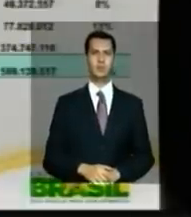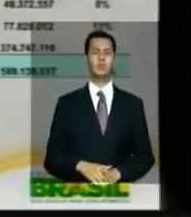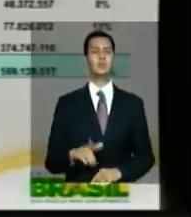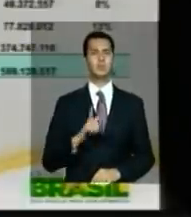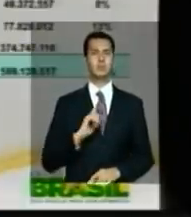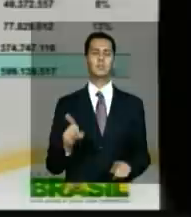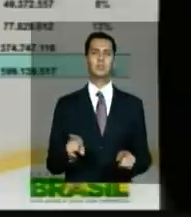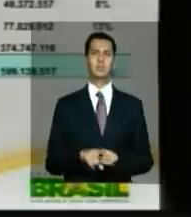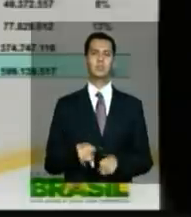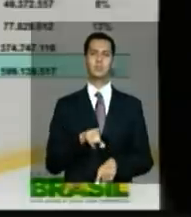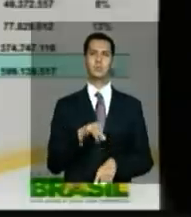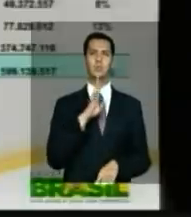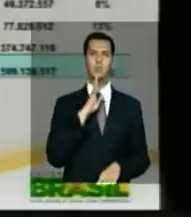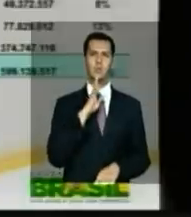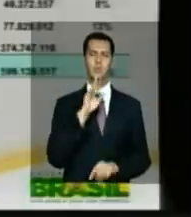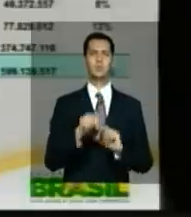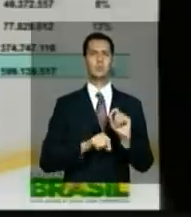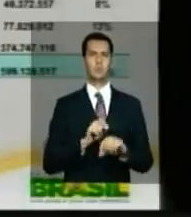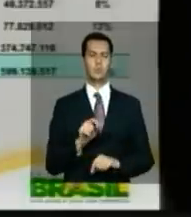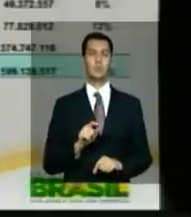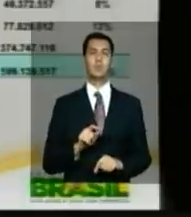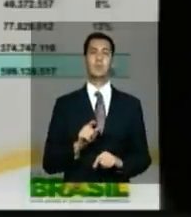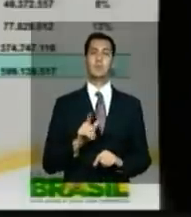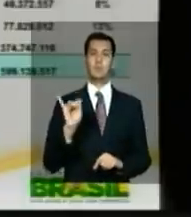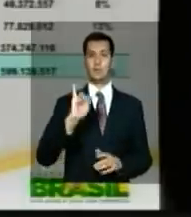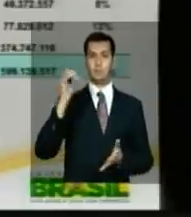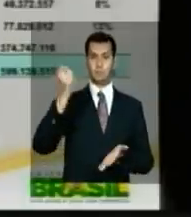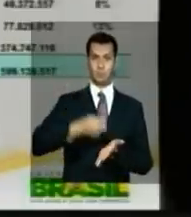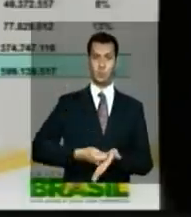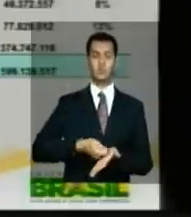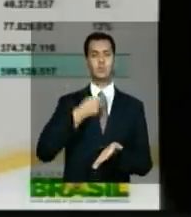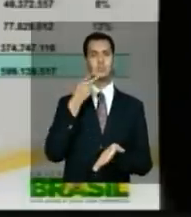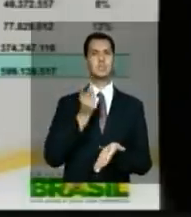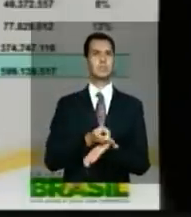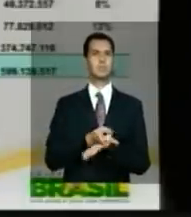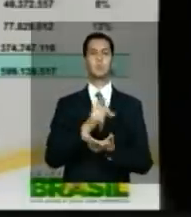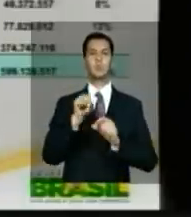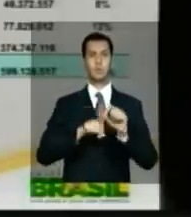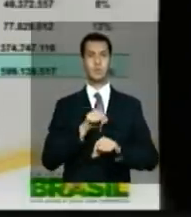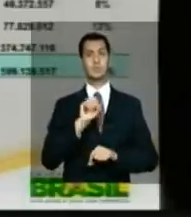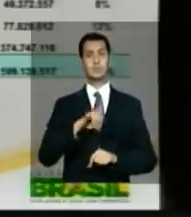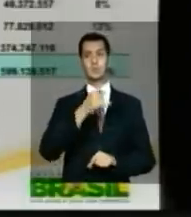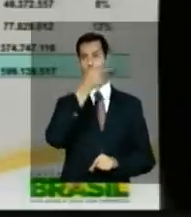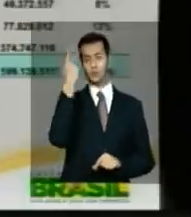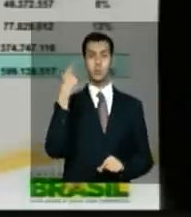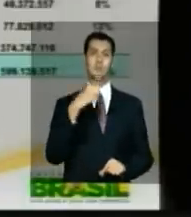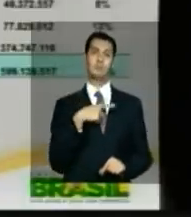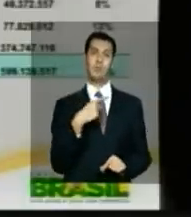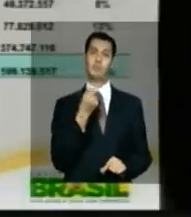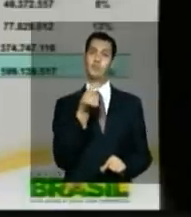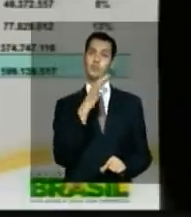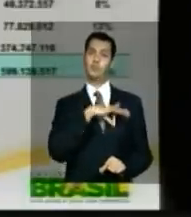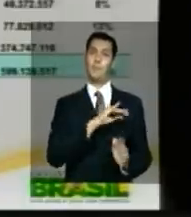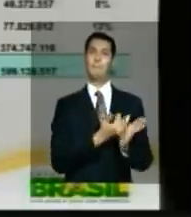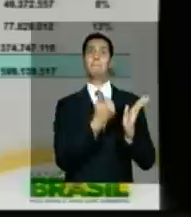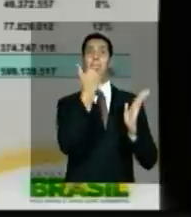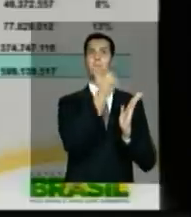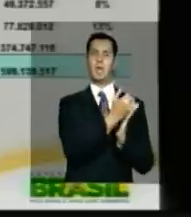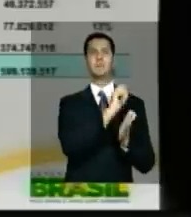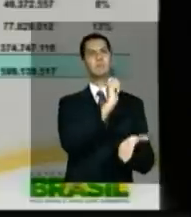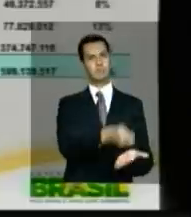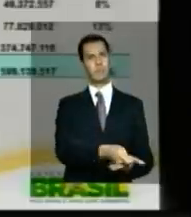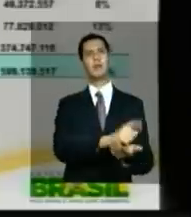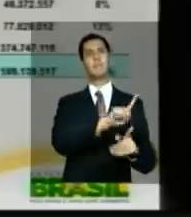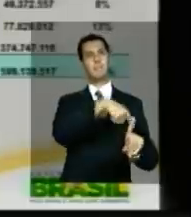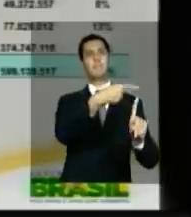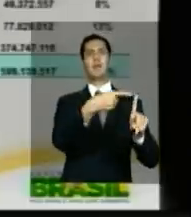Justiça de tributária que diz que quem ganha mais paga mais quem ganha menos paga menos nós até